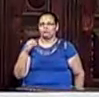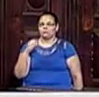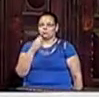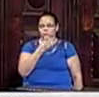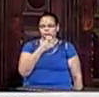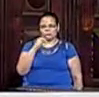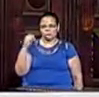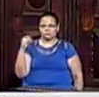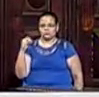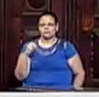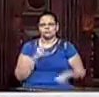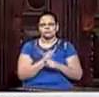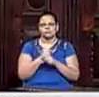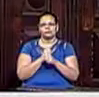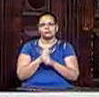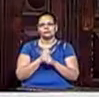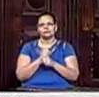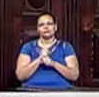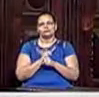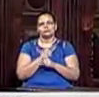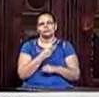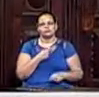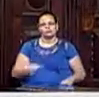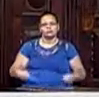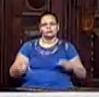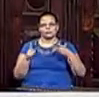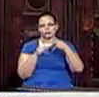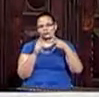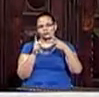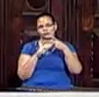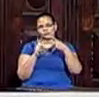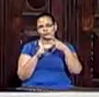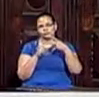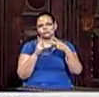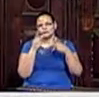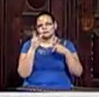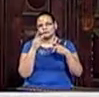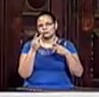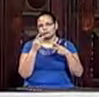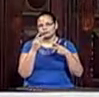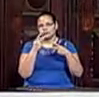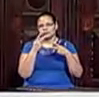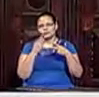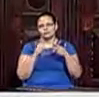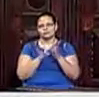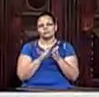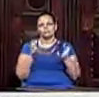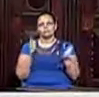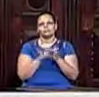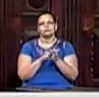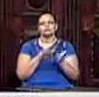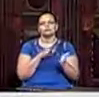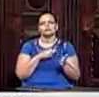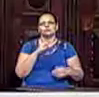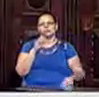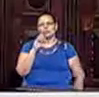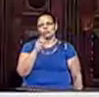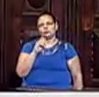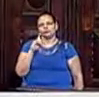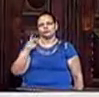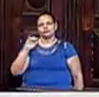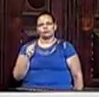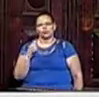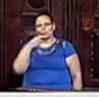presidente, passando à segunda fase de minha fala, o jornal O Dia de ontem trouxe